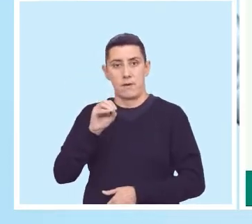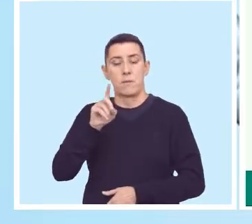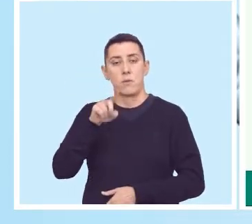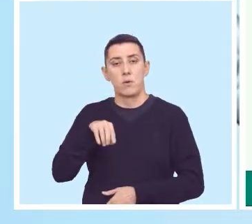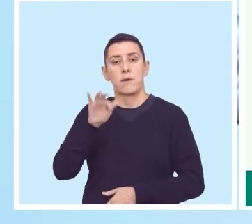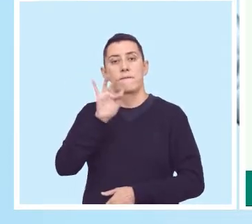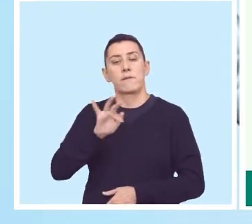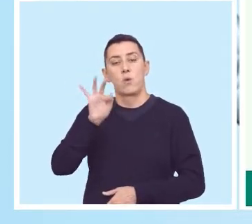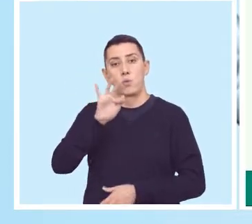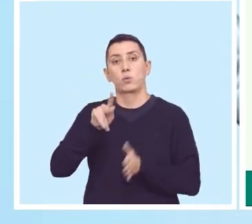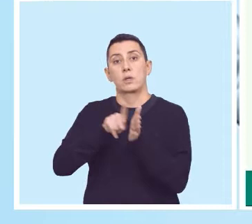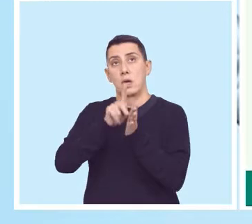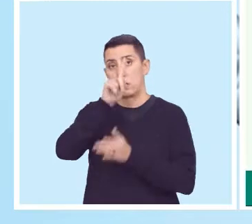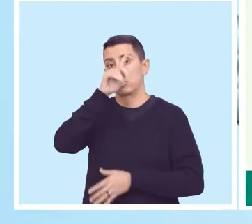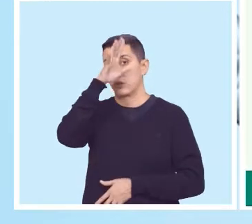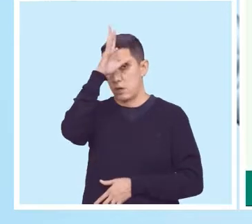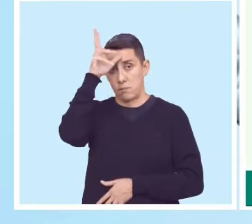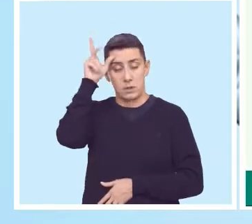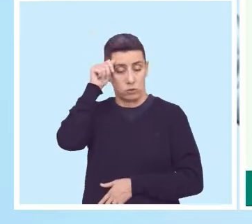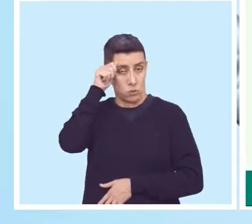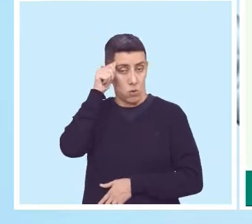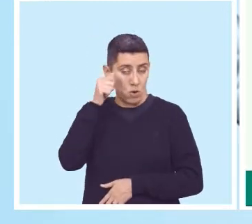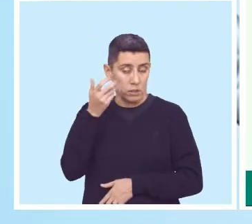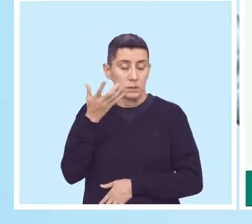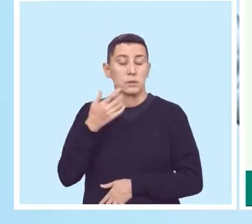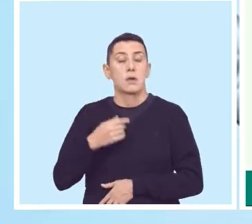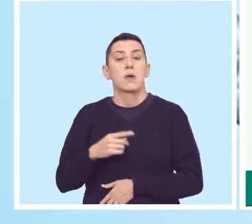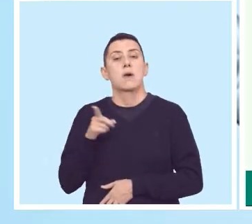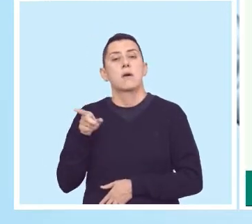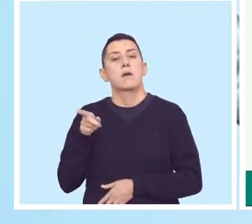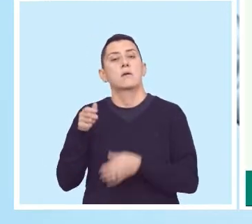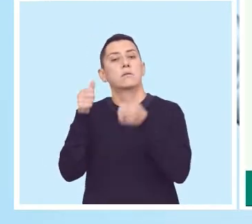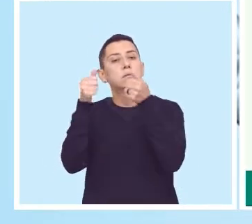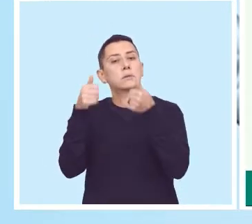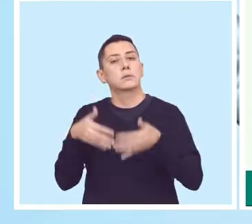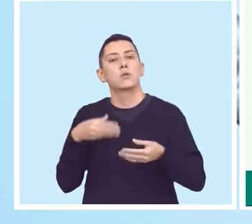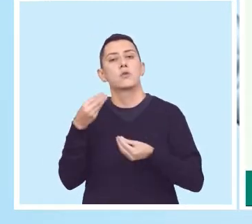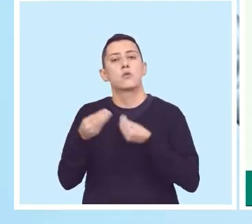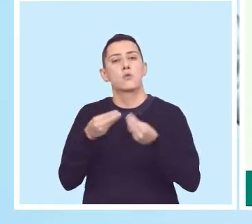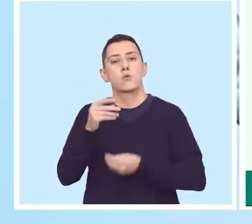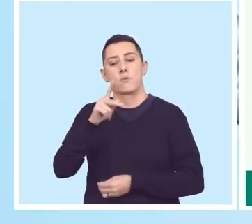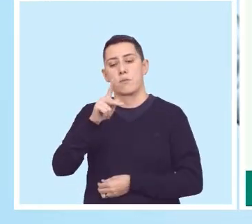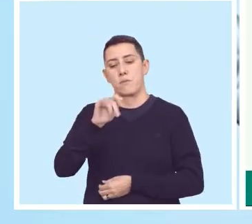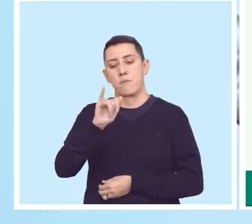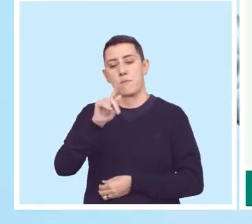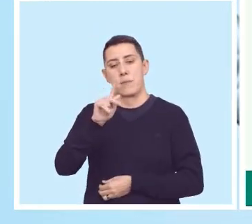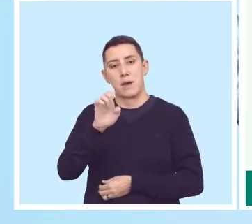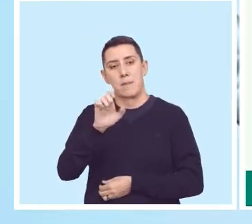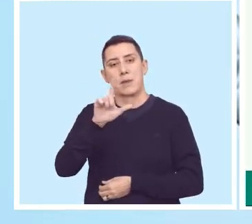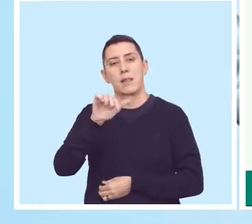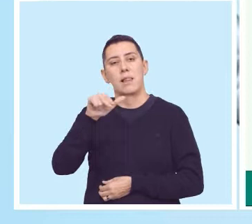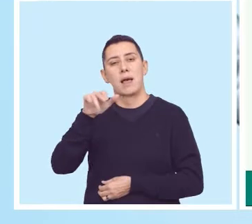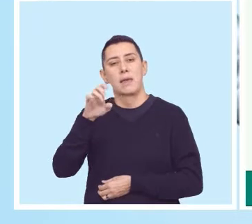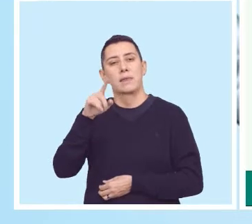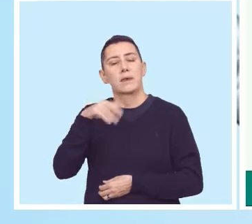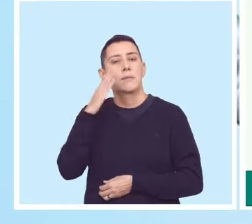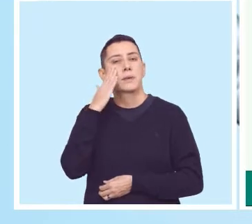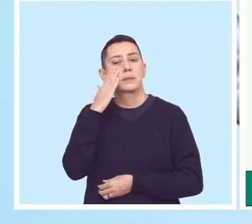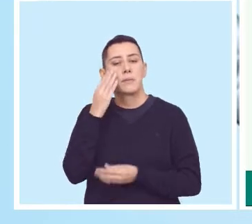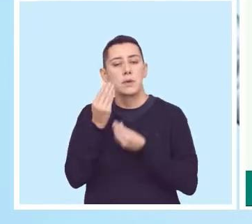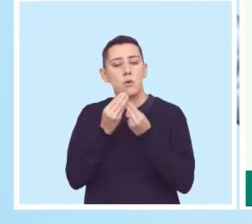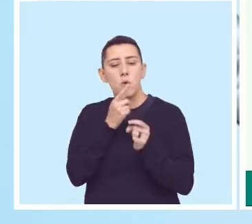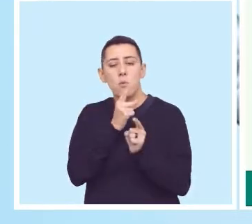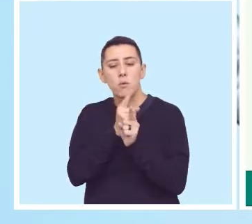Estado do Amazonas também, e ele vai falar da parte do pipeline para detecção e quantificação de lixo. Então, aqui, ele vai